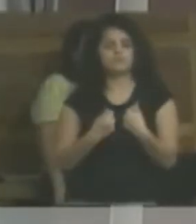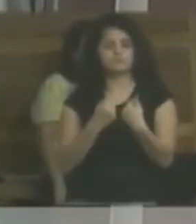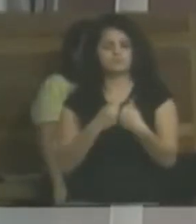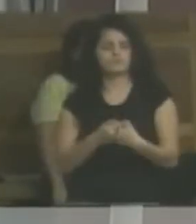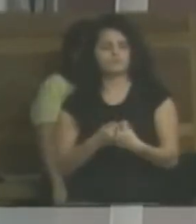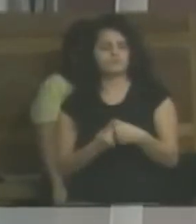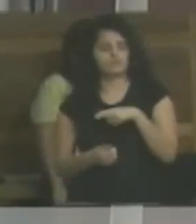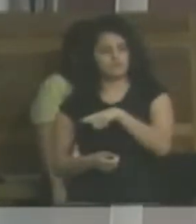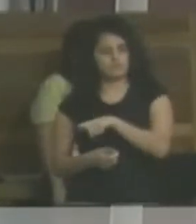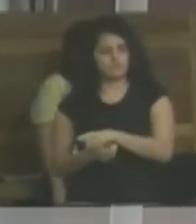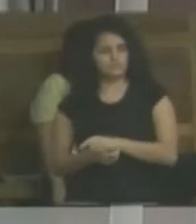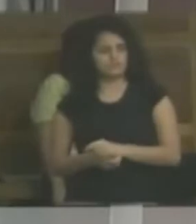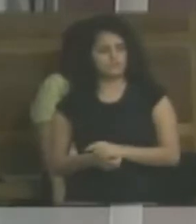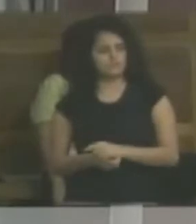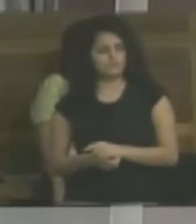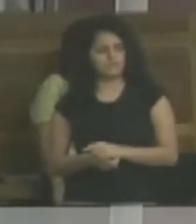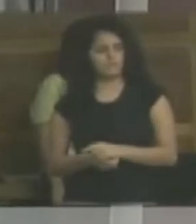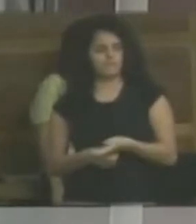Isso, na época, né, já estava